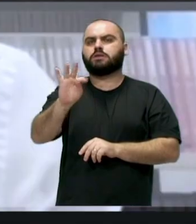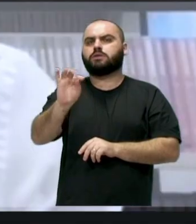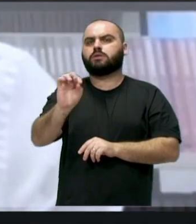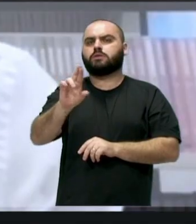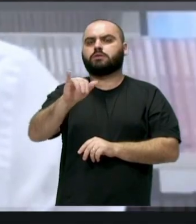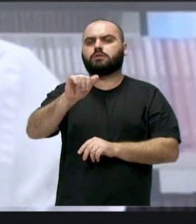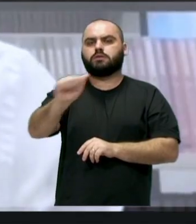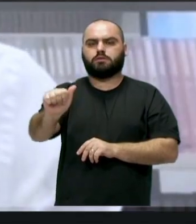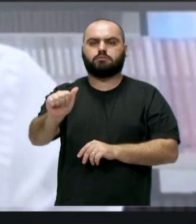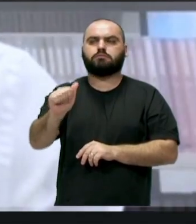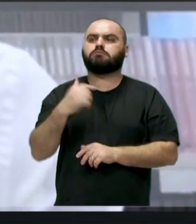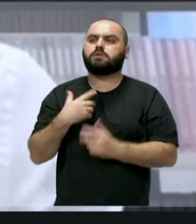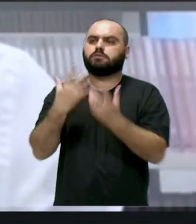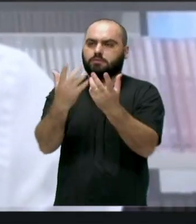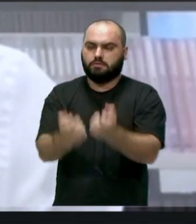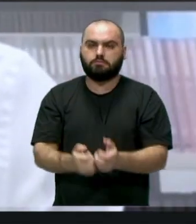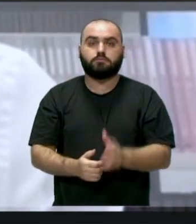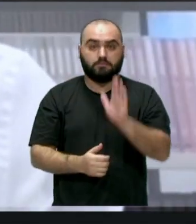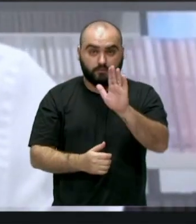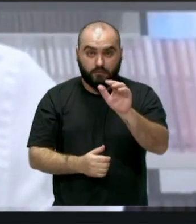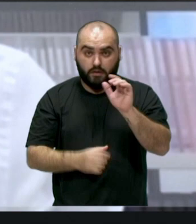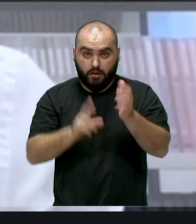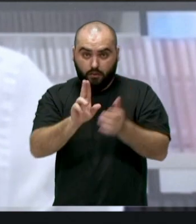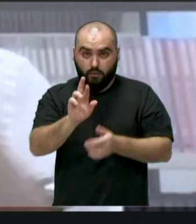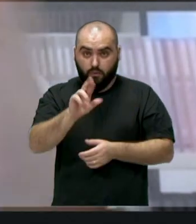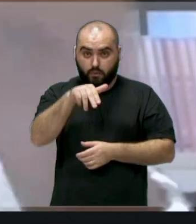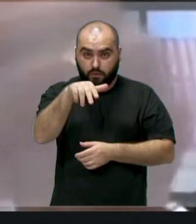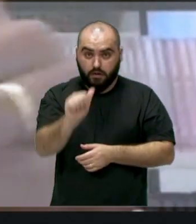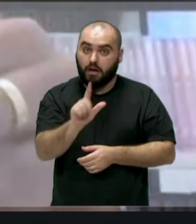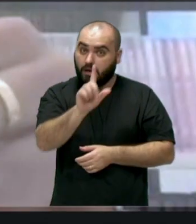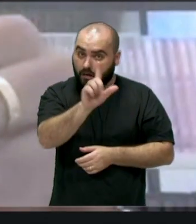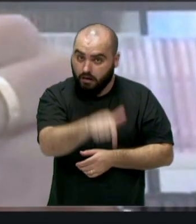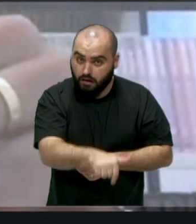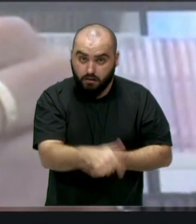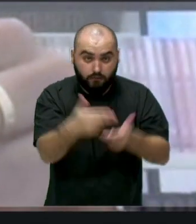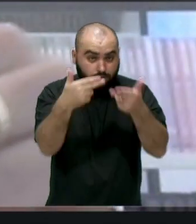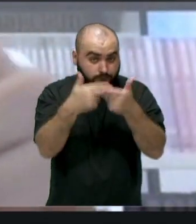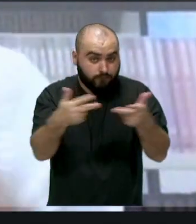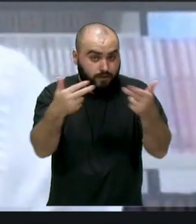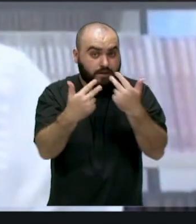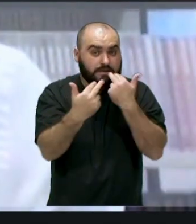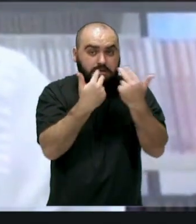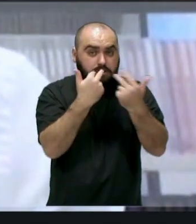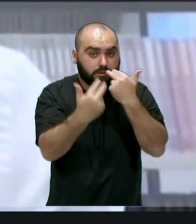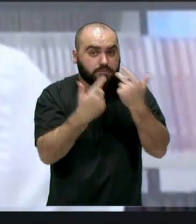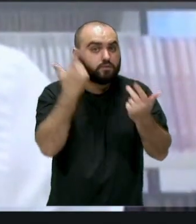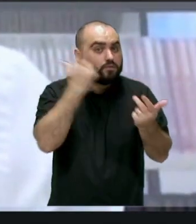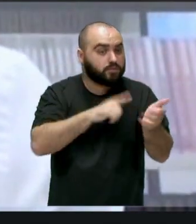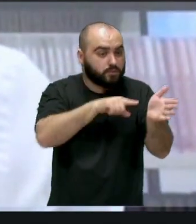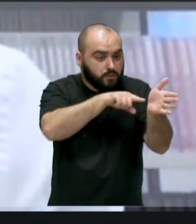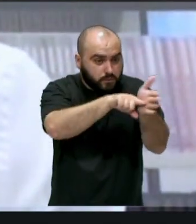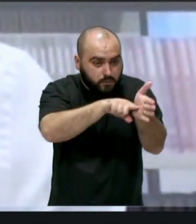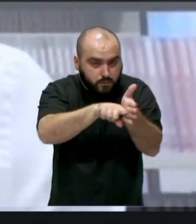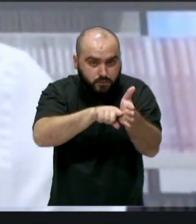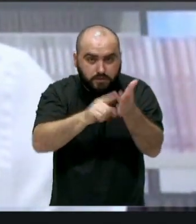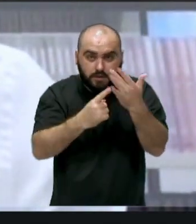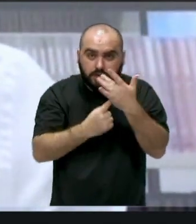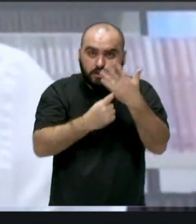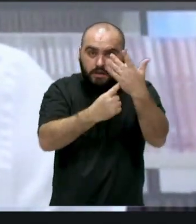urna auditável. A urna ela é auditável com vários mecanismos da tecnologia da